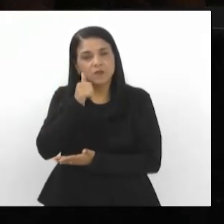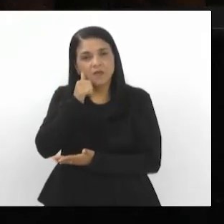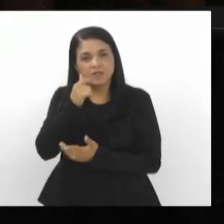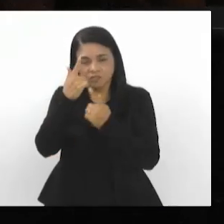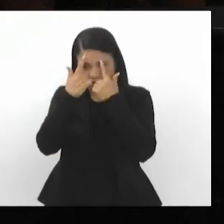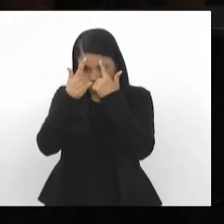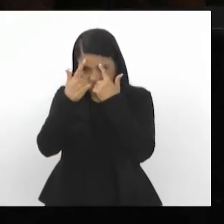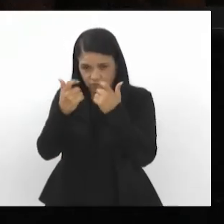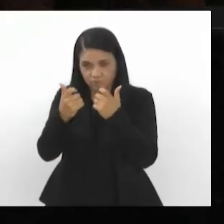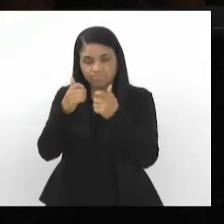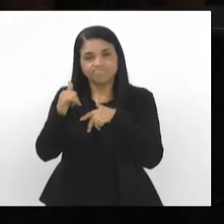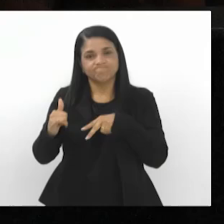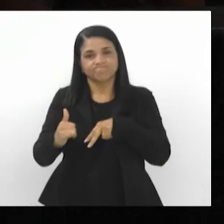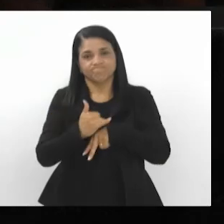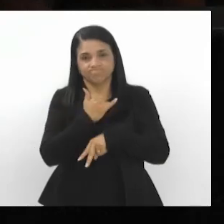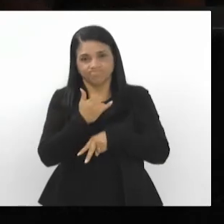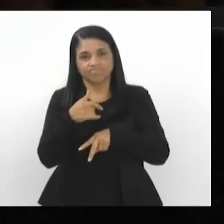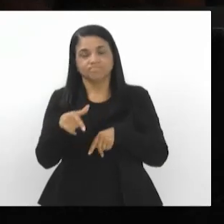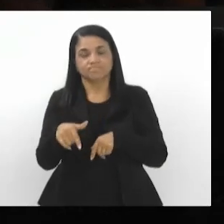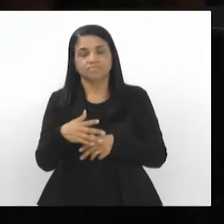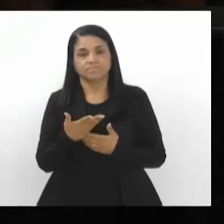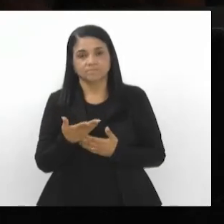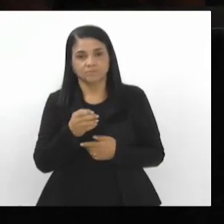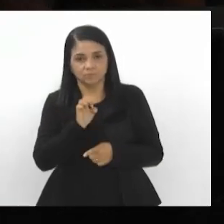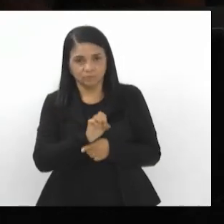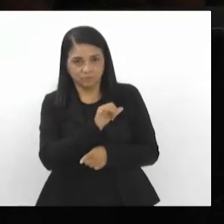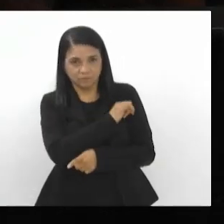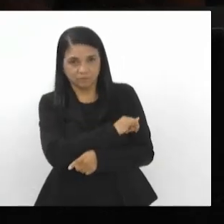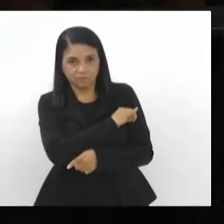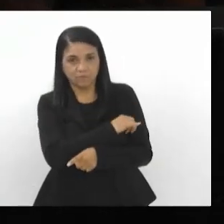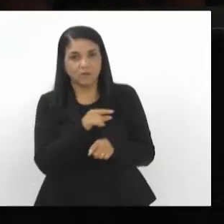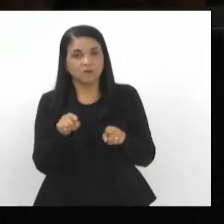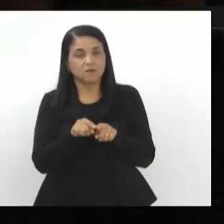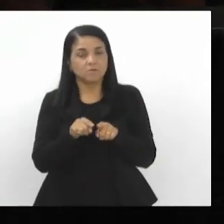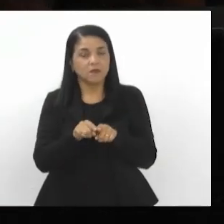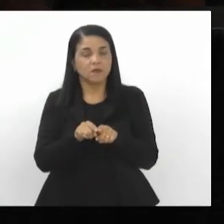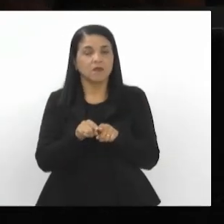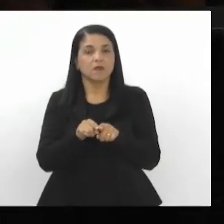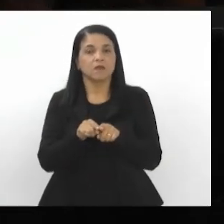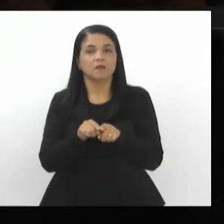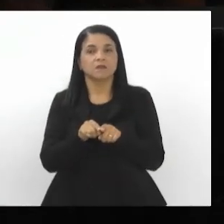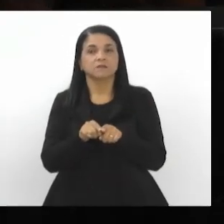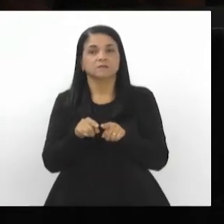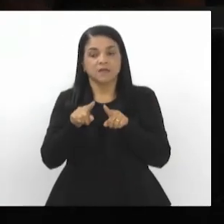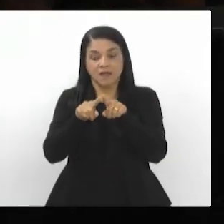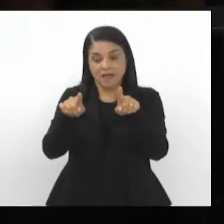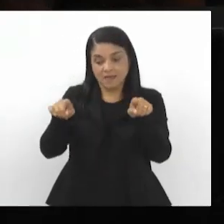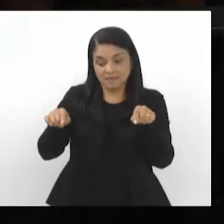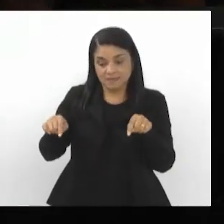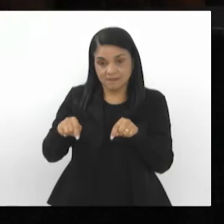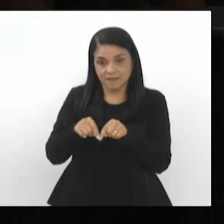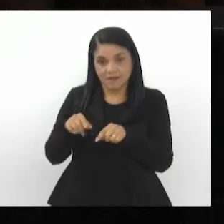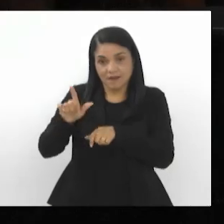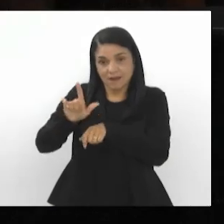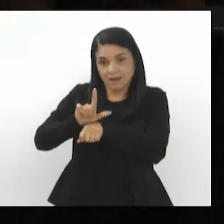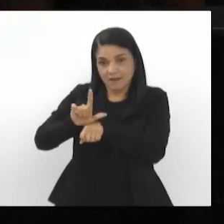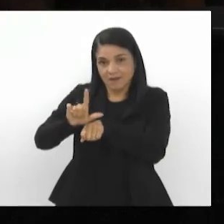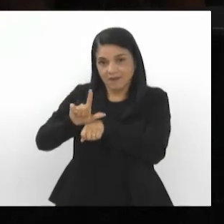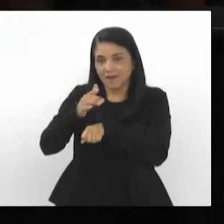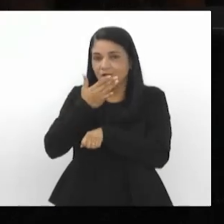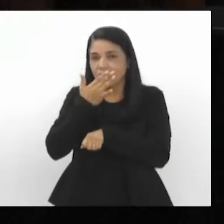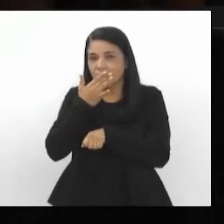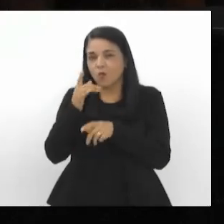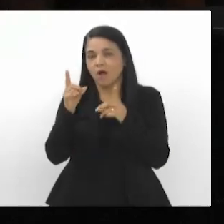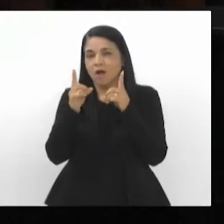do Estado e, em especial, diante da atuação da Sala Lilás. Uma sala que tem um